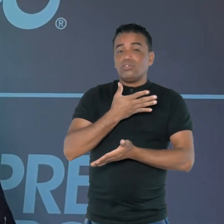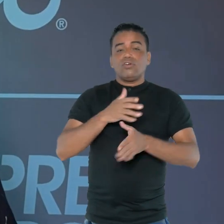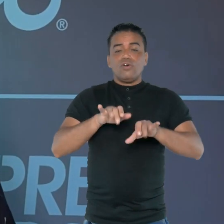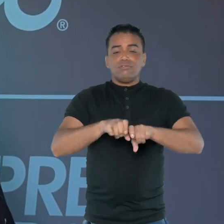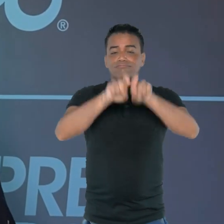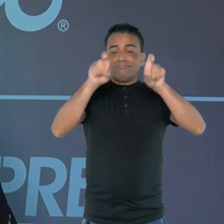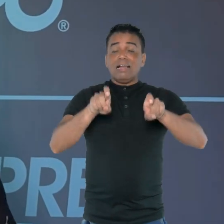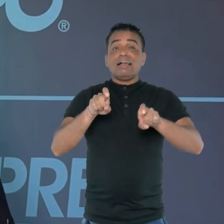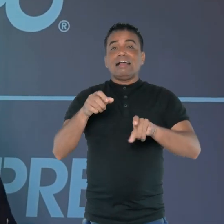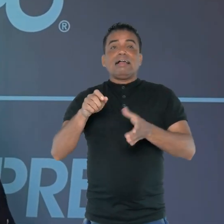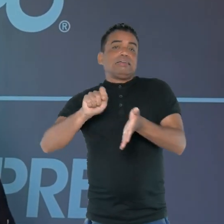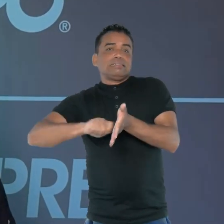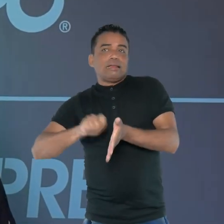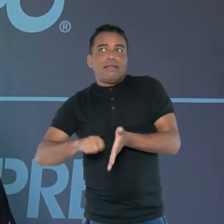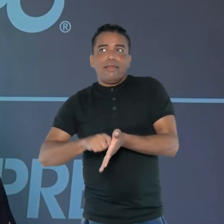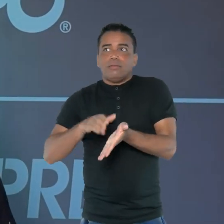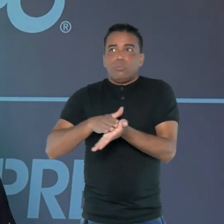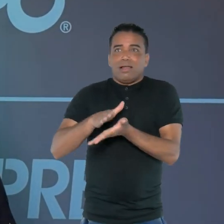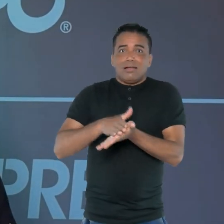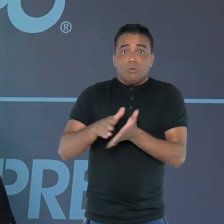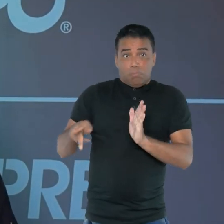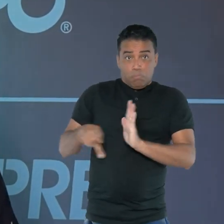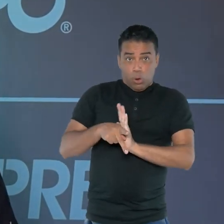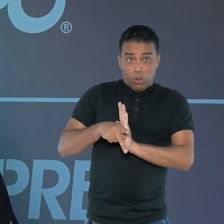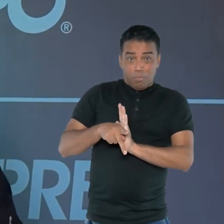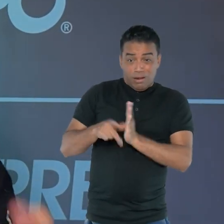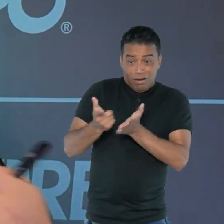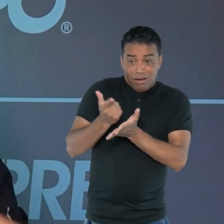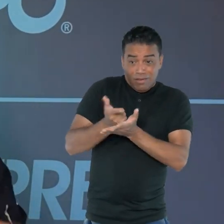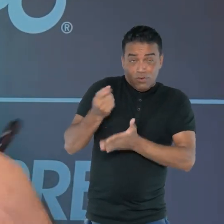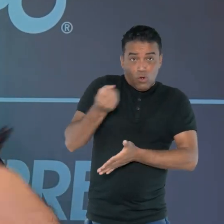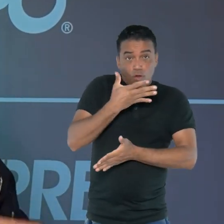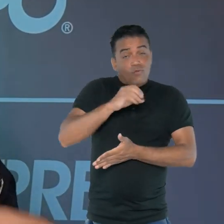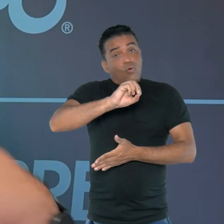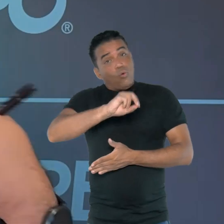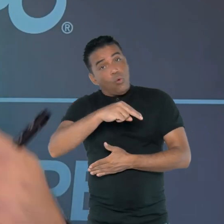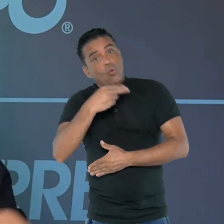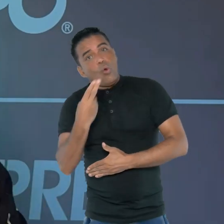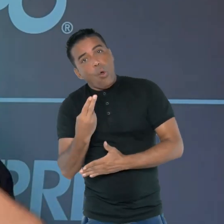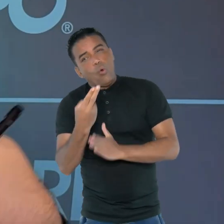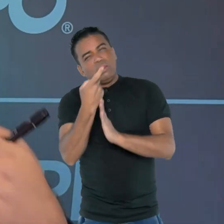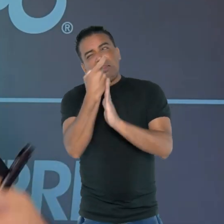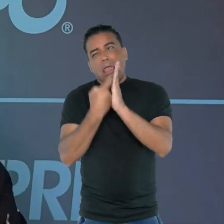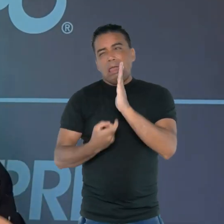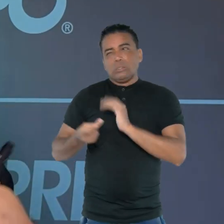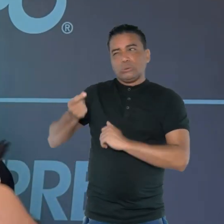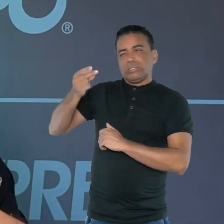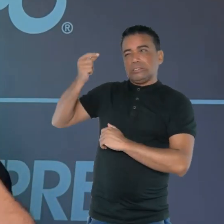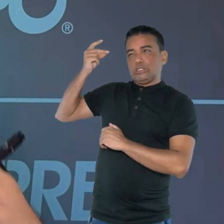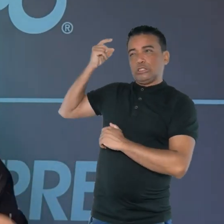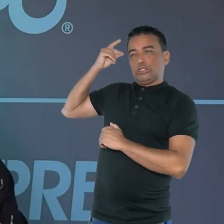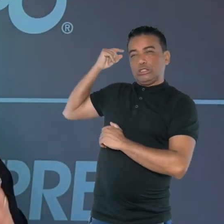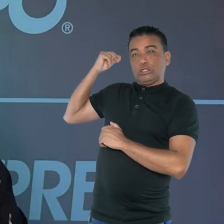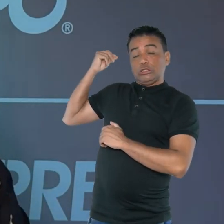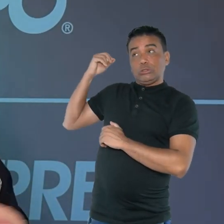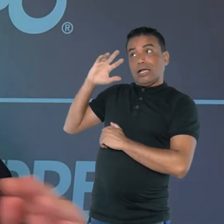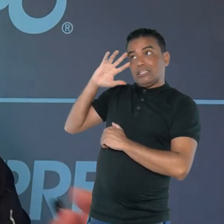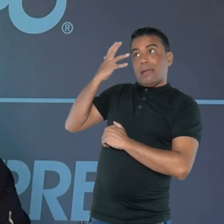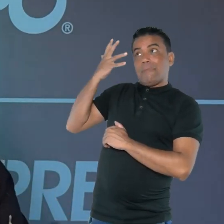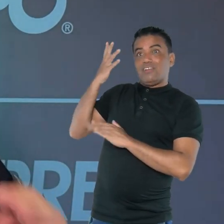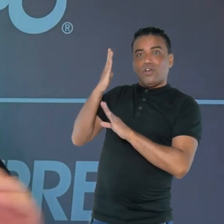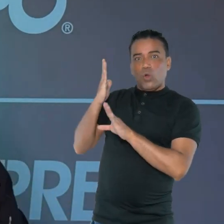escritas para essa publicação específica? Ou tem textos que te acompanham há mais tempo e, de repente, você